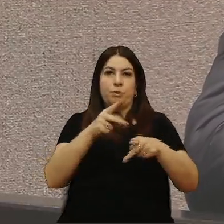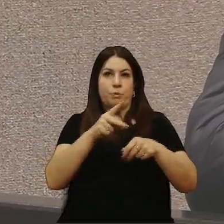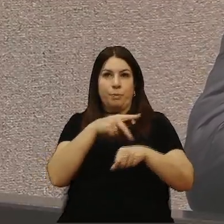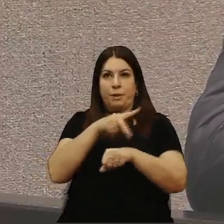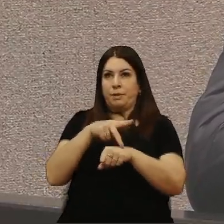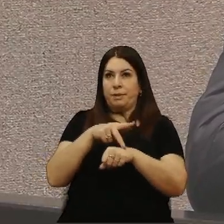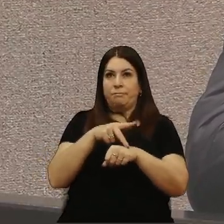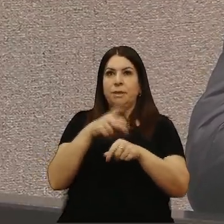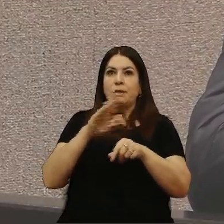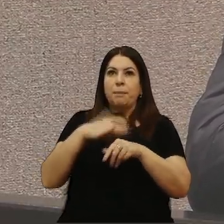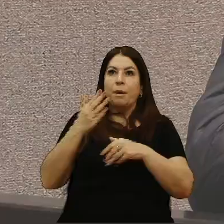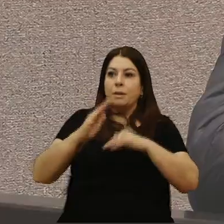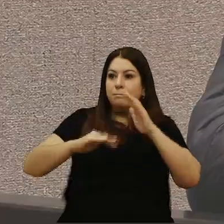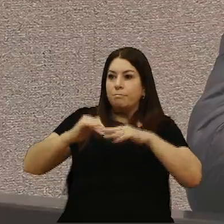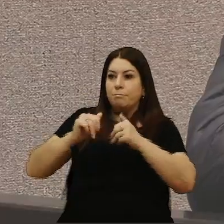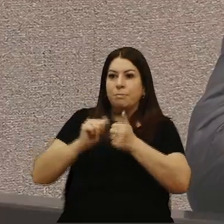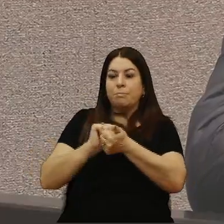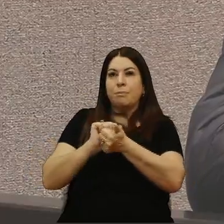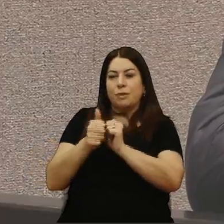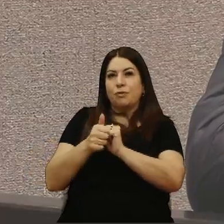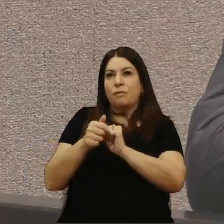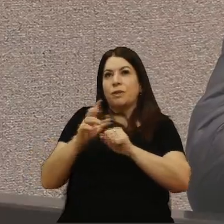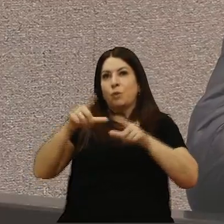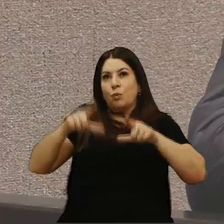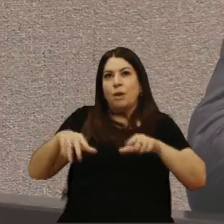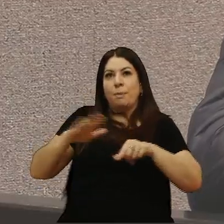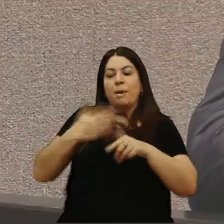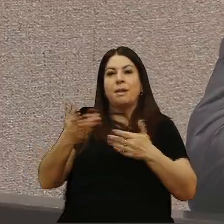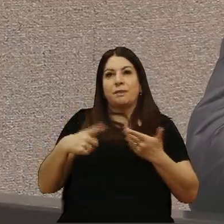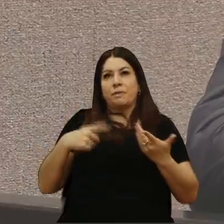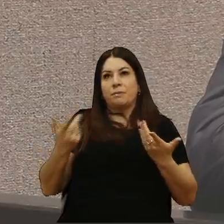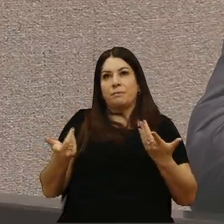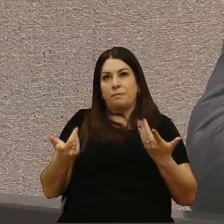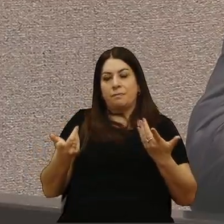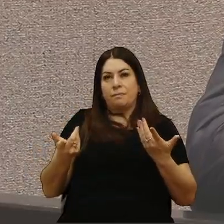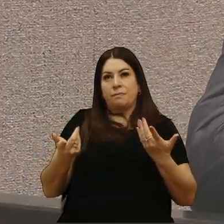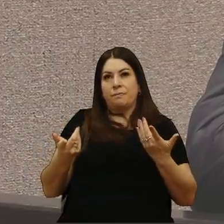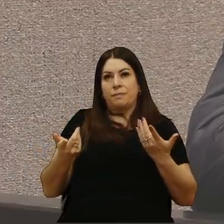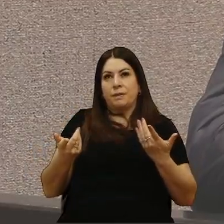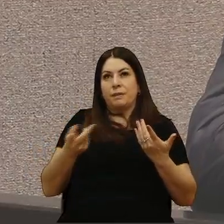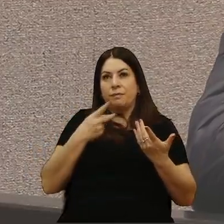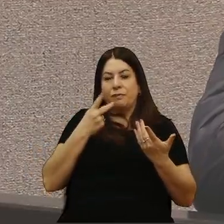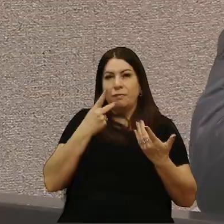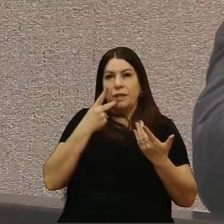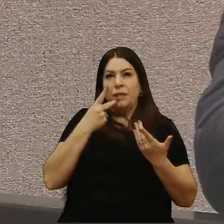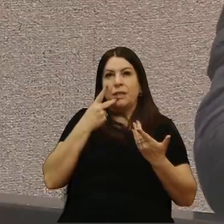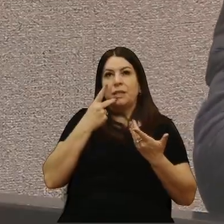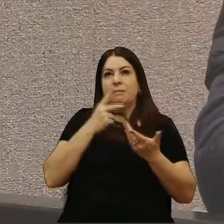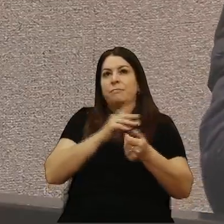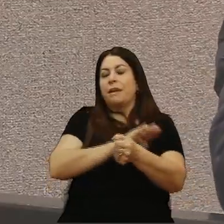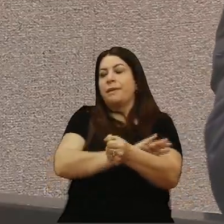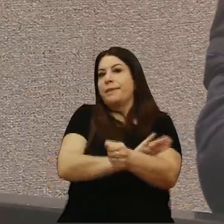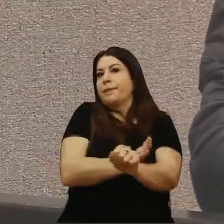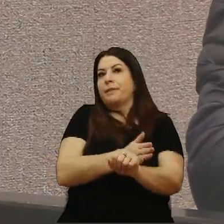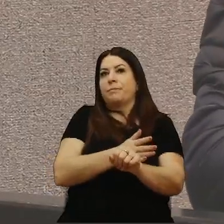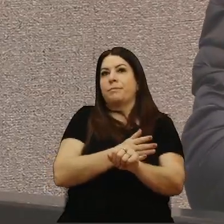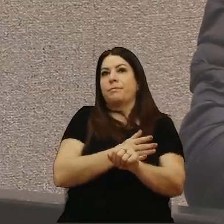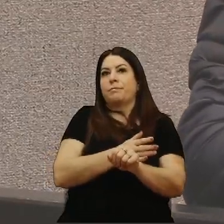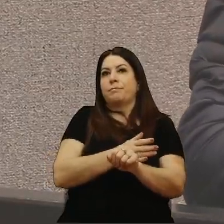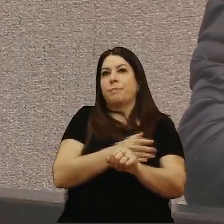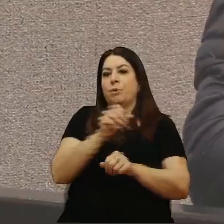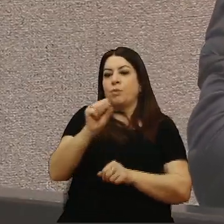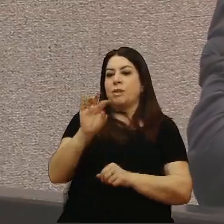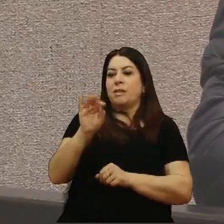é o esporte que tem mais praticantes, então naturalmente vai ser o local onde mais vai ter a manifestação racista, porque é o extrato